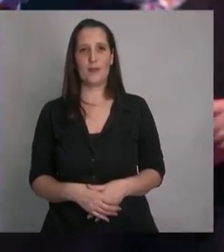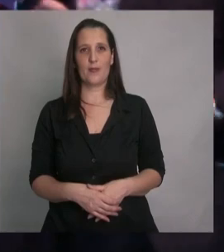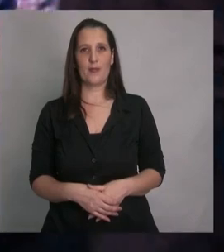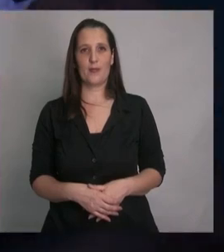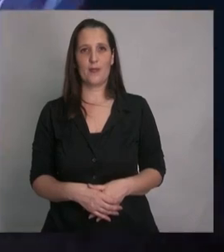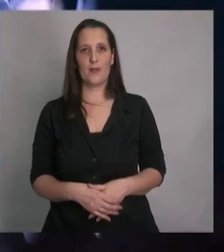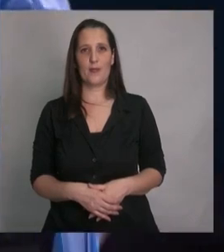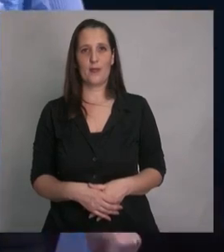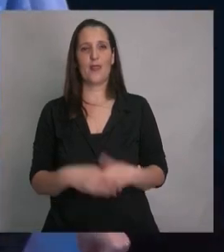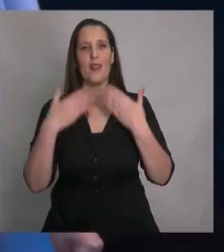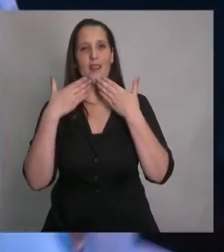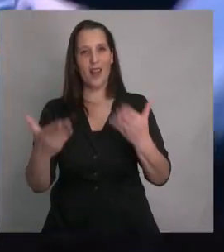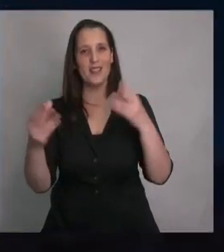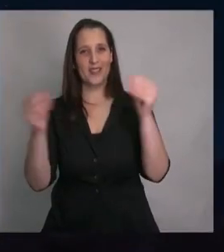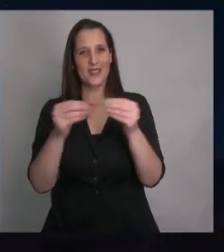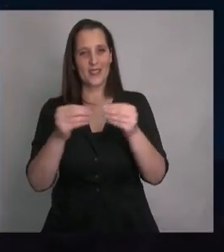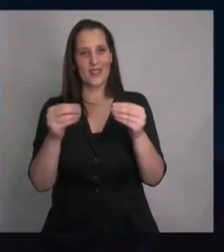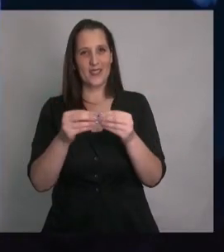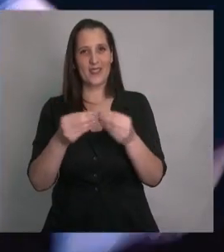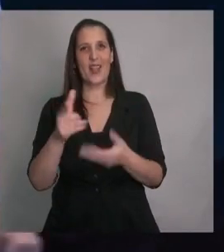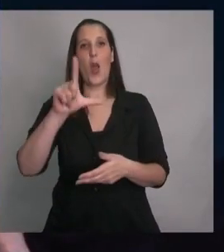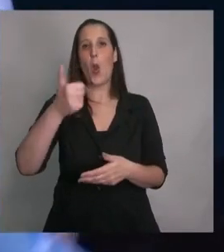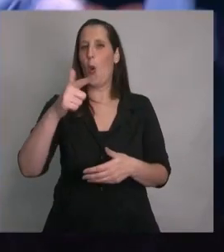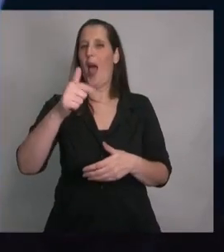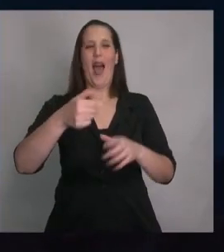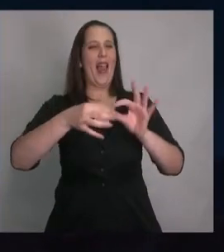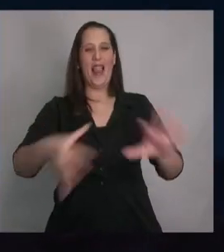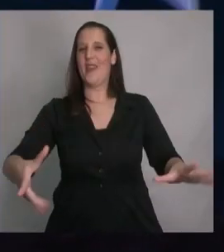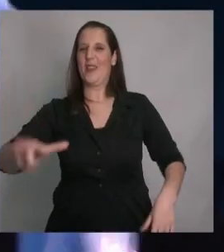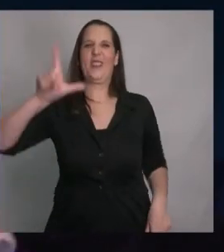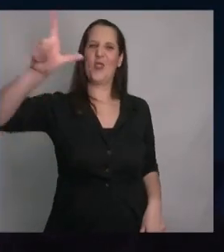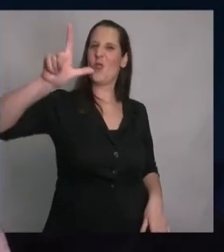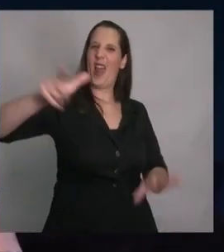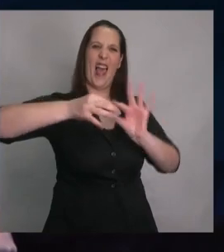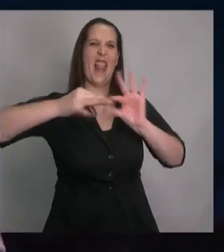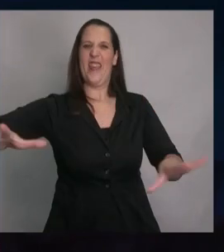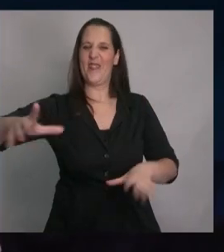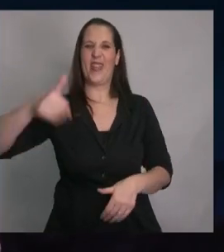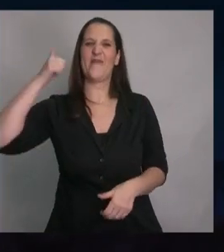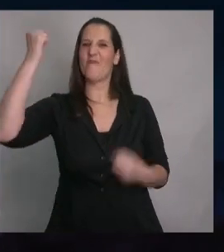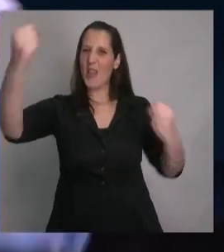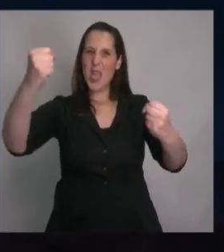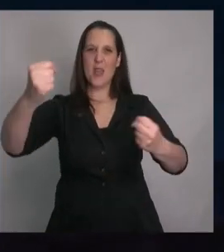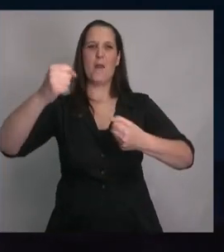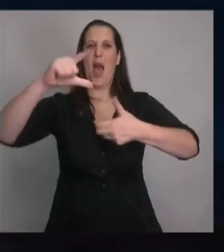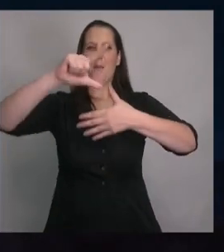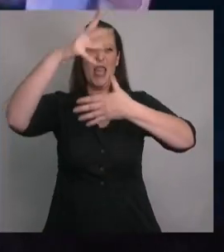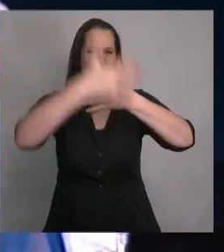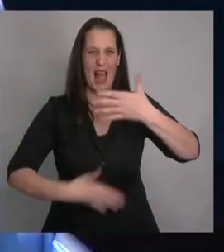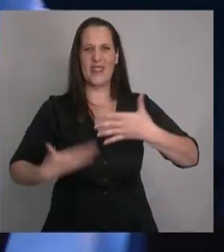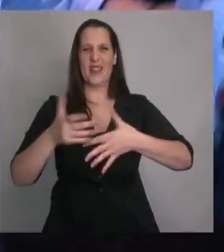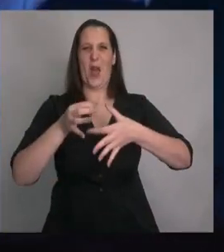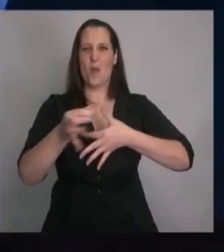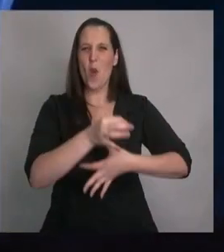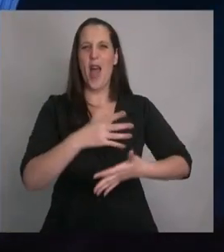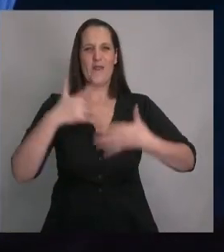Obrigada. companheiros. Lula é livre. Viva os povos de América Latina. Dentro